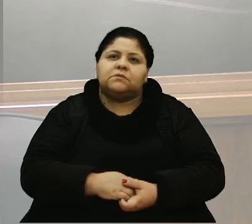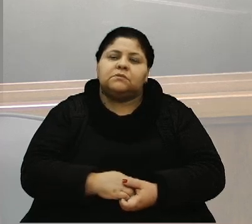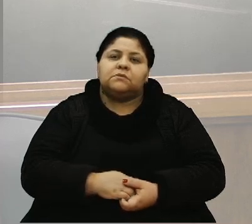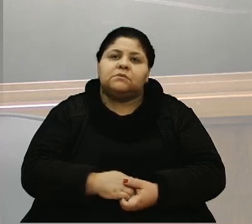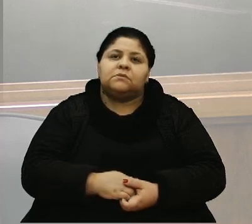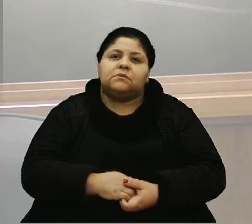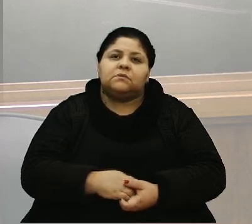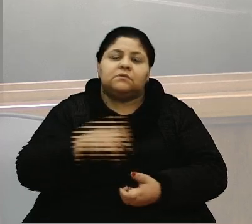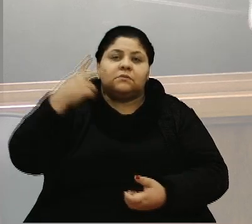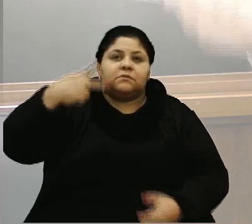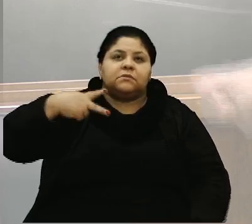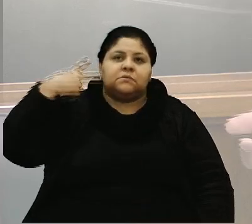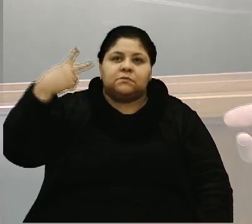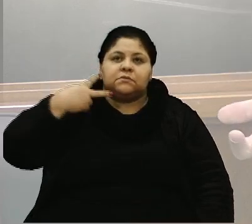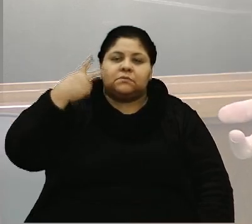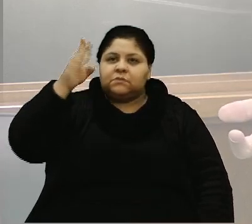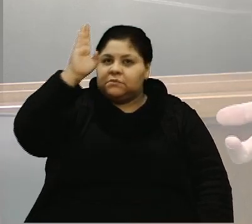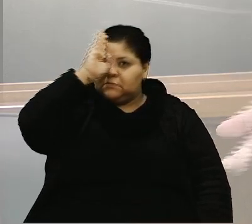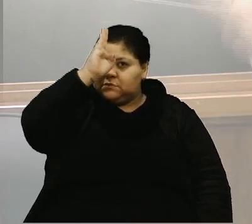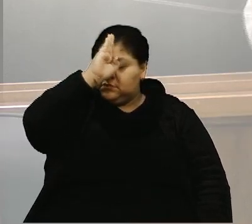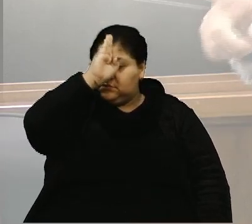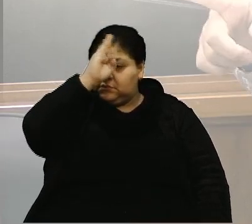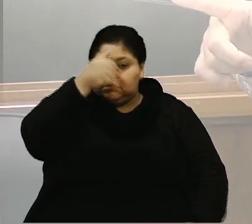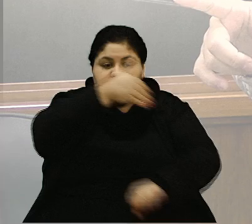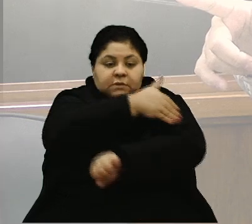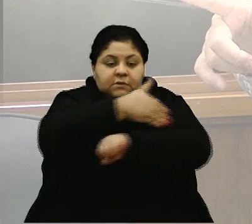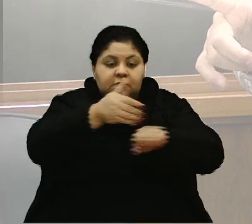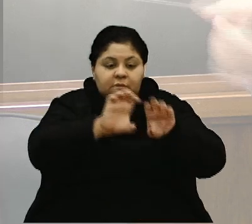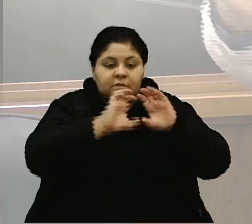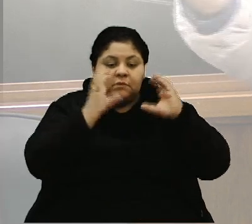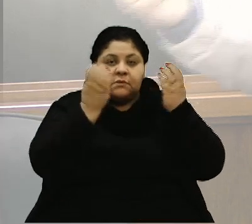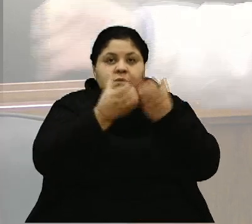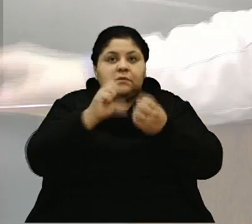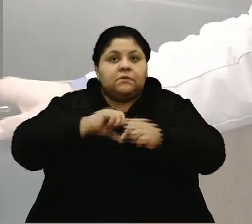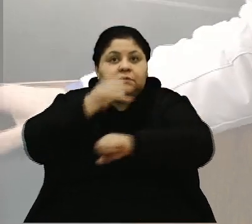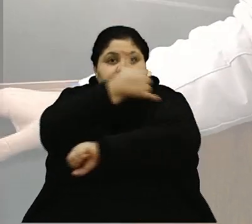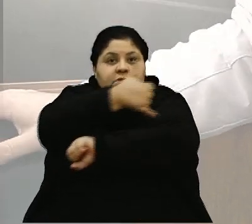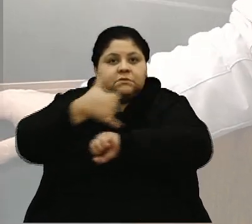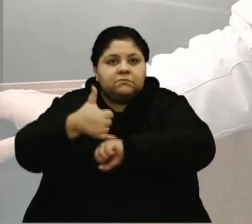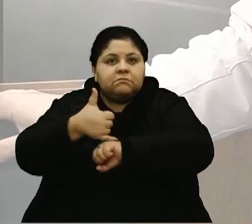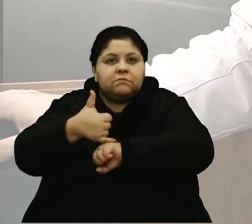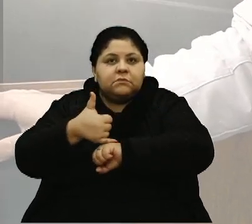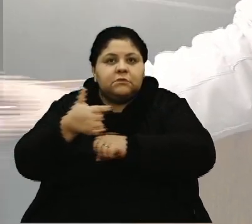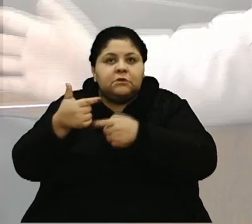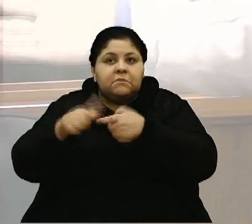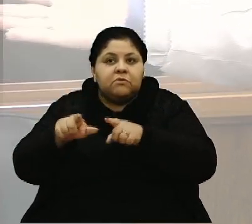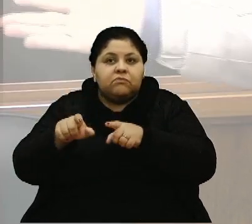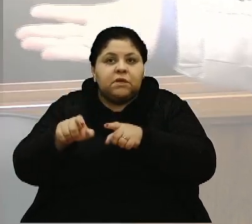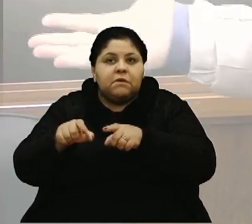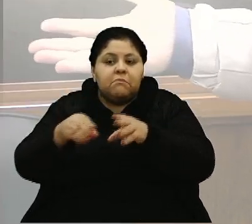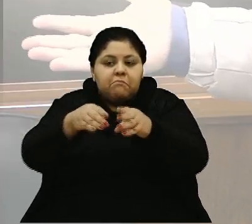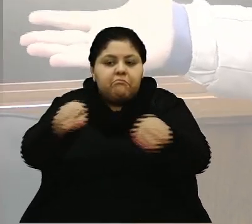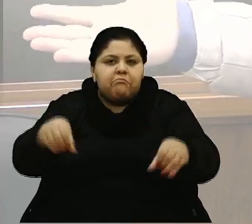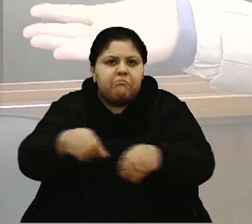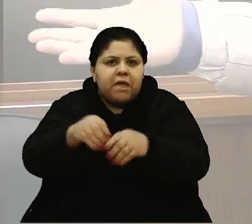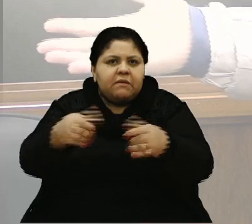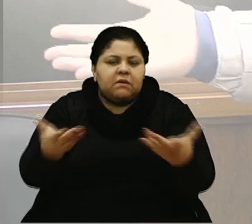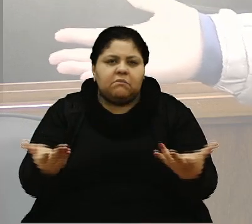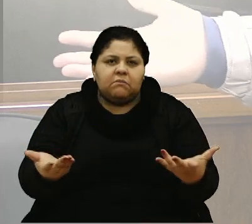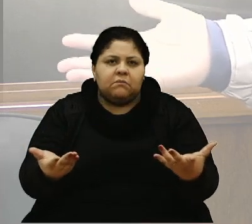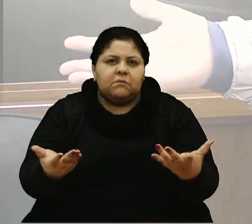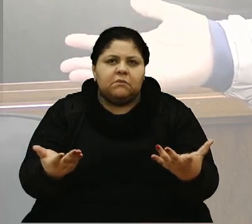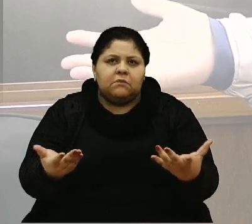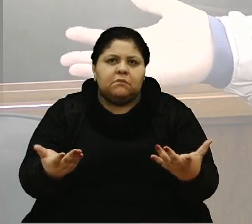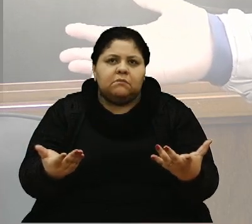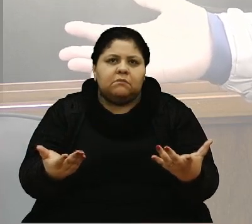Aliás, vereador Bressan, era para pavimentação comunitária, que tinha que passar pelo OC, mas não tem pedra. Então o OC para quê? Meia dúzia